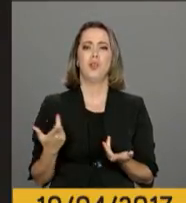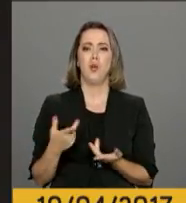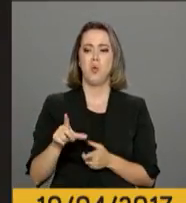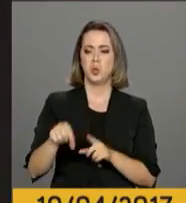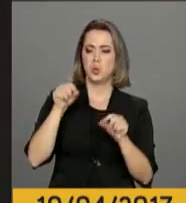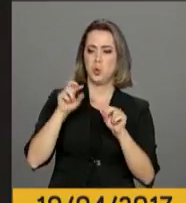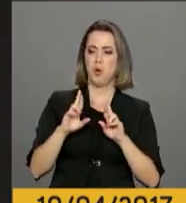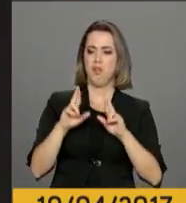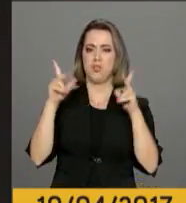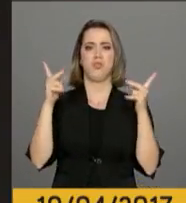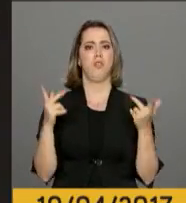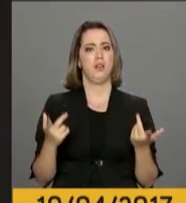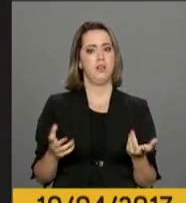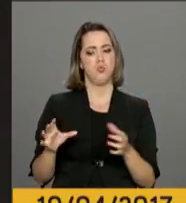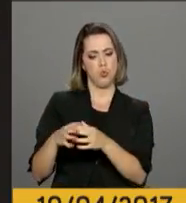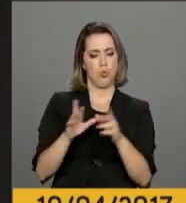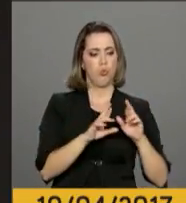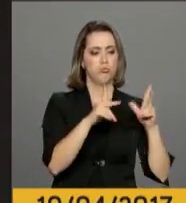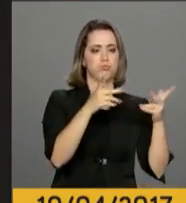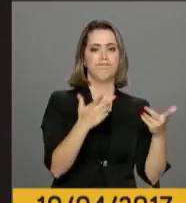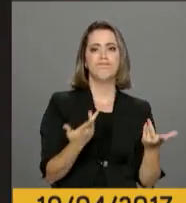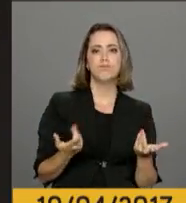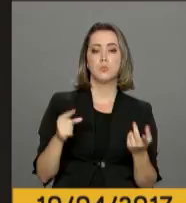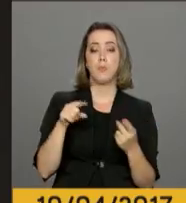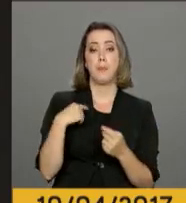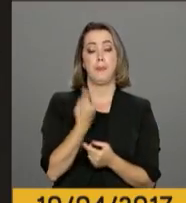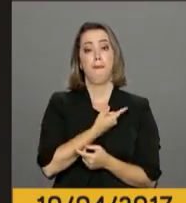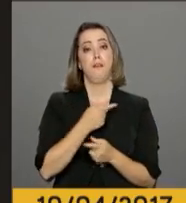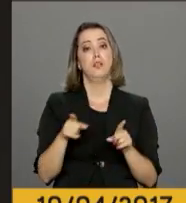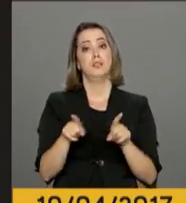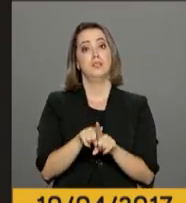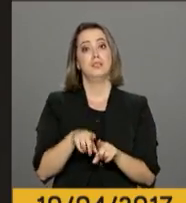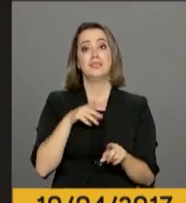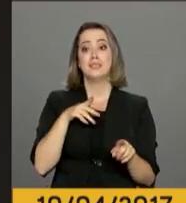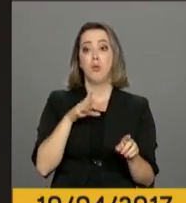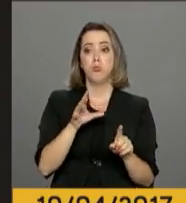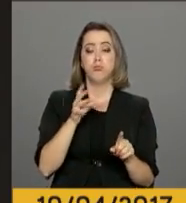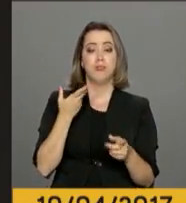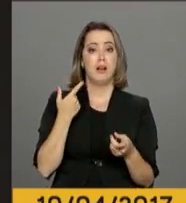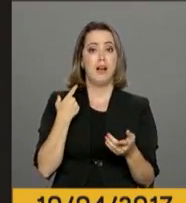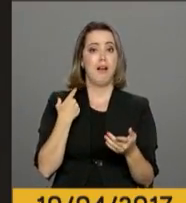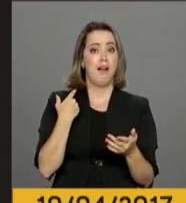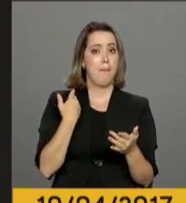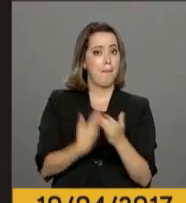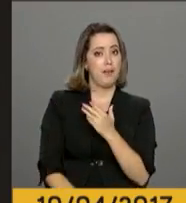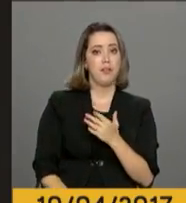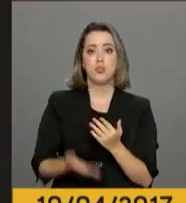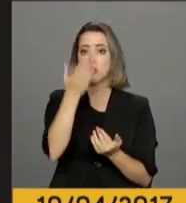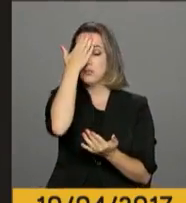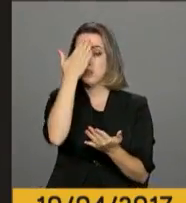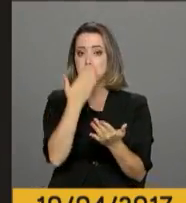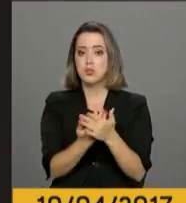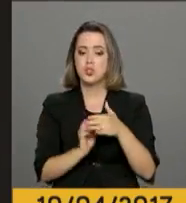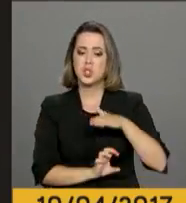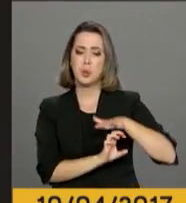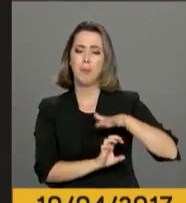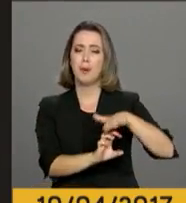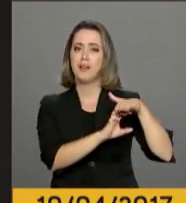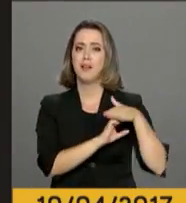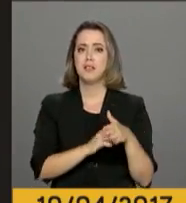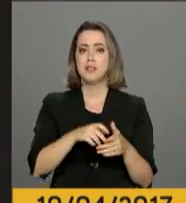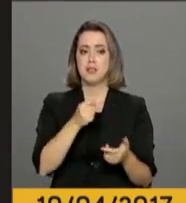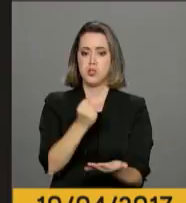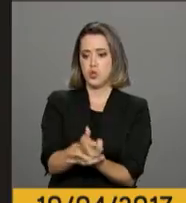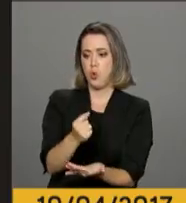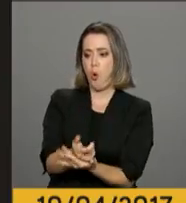injustificáveis. Mais ainda, se não reformarmos a Previdência, será abalada a confiança de investidores e consumidores.